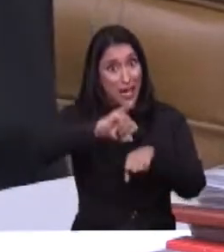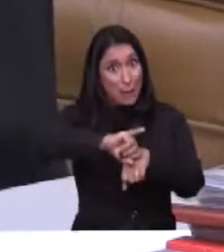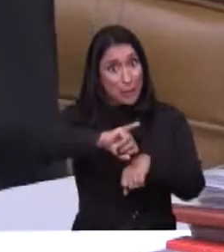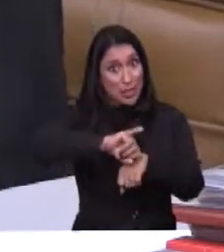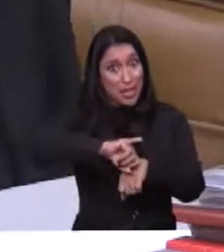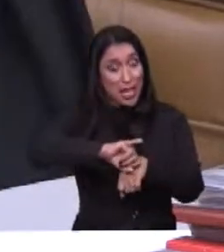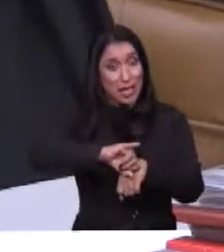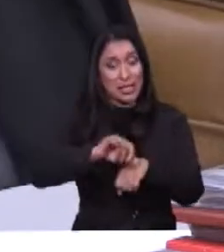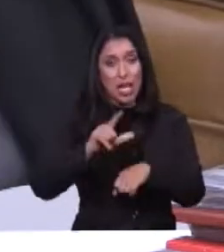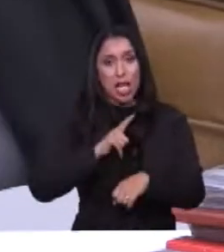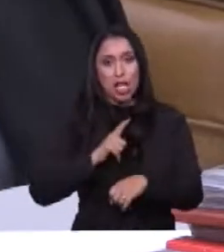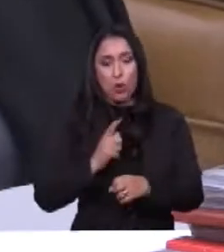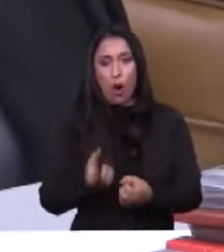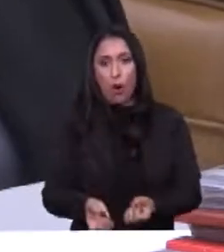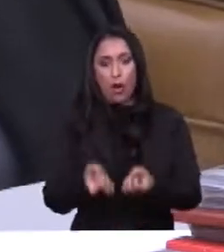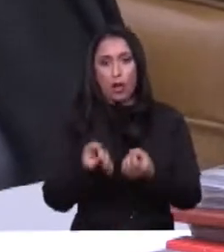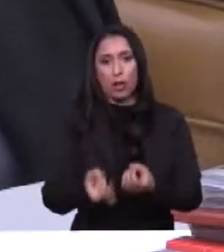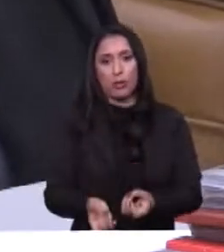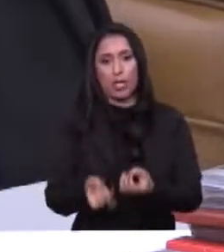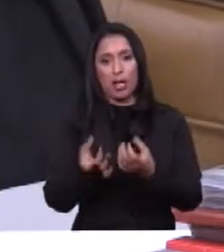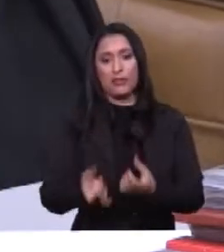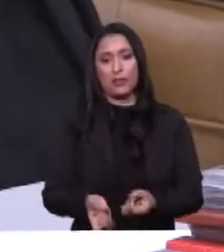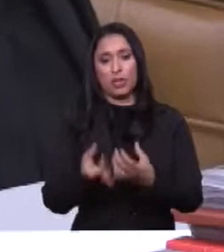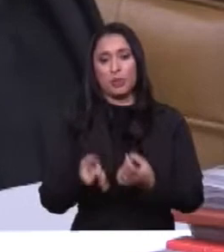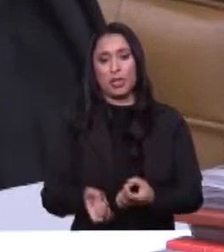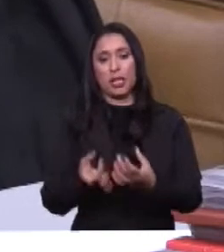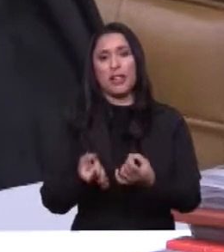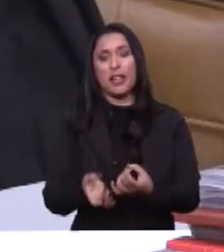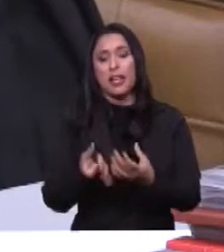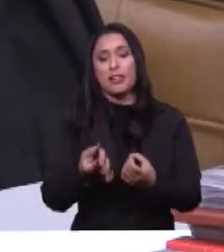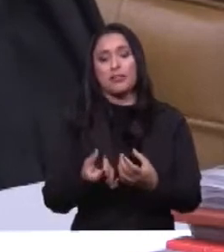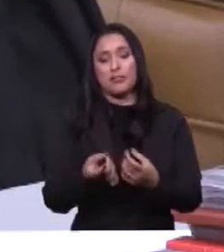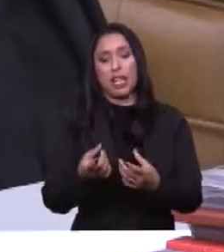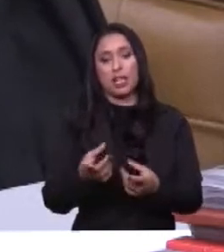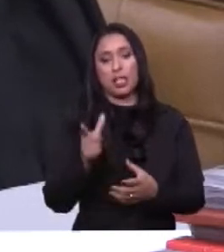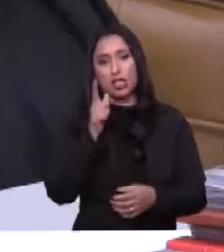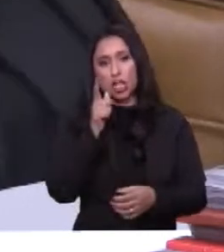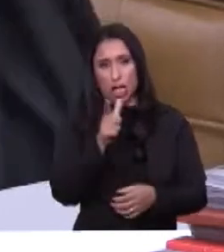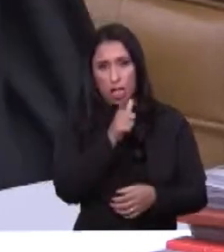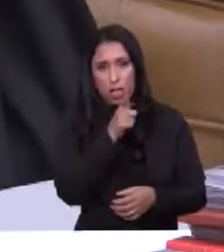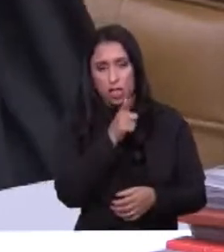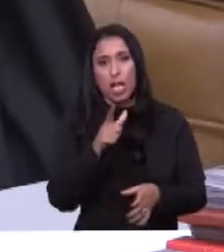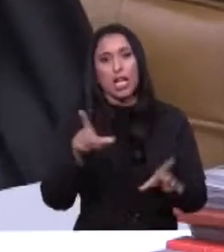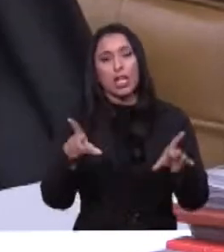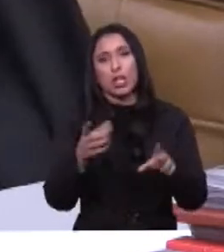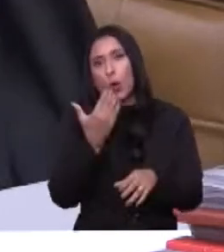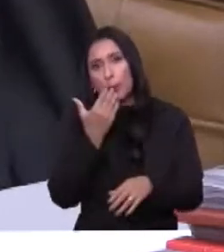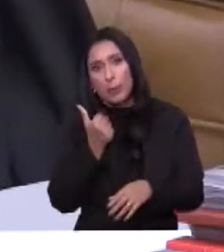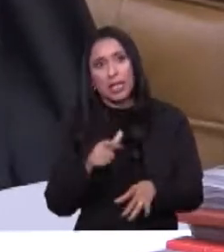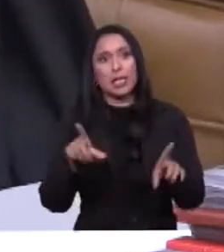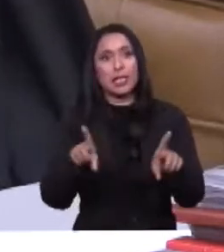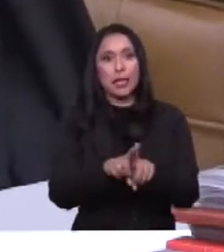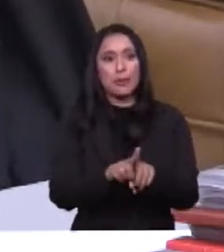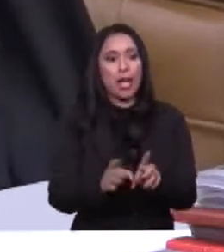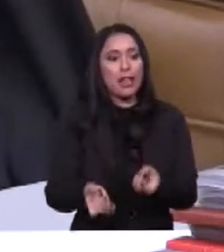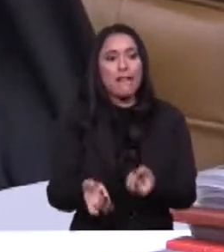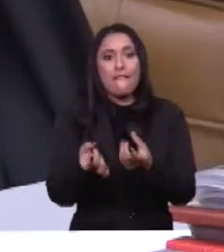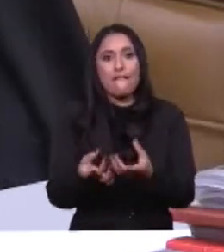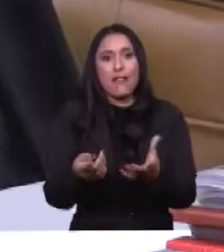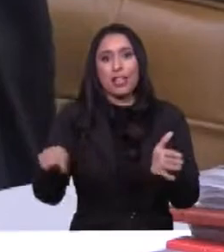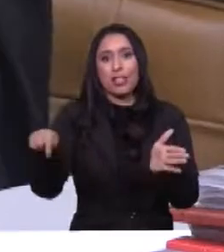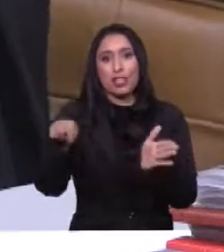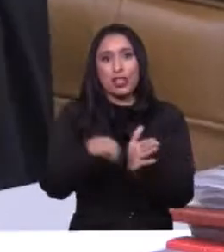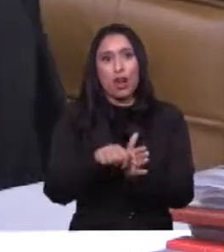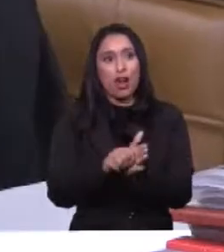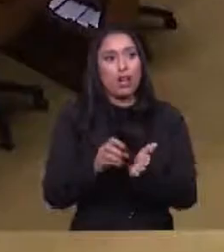igual tem iFood, tem aplicativo delivery de entrega de drogas. Aí claramente é tráfico, independentemente do